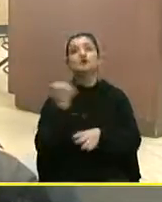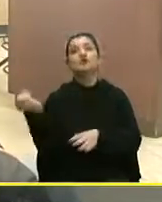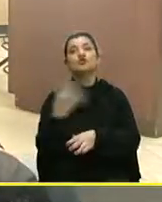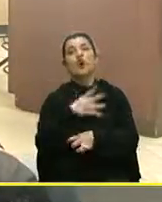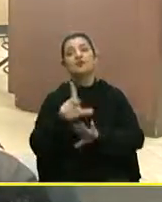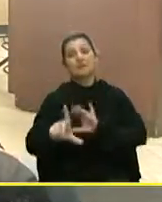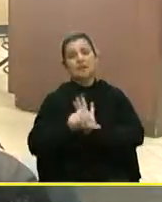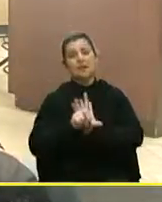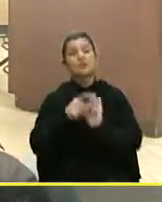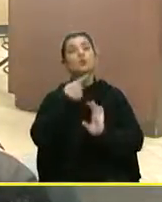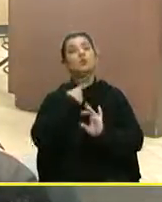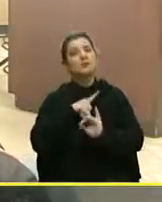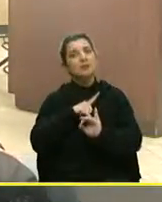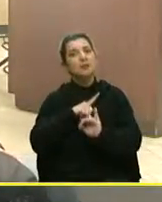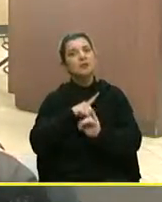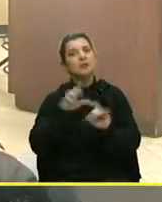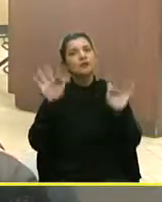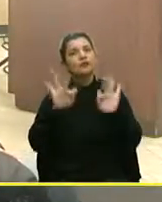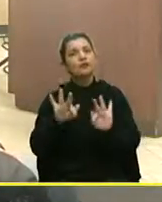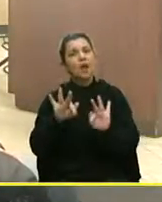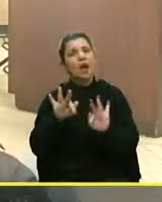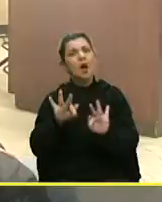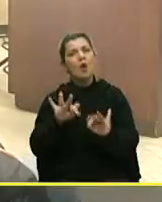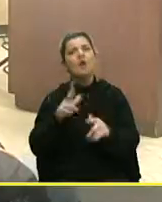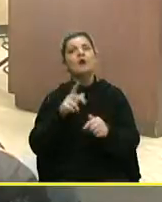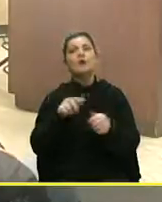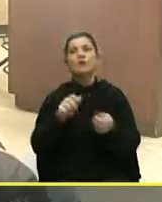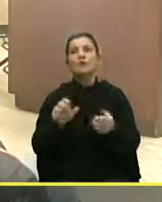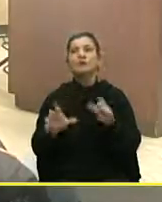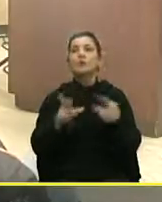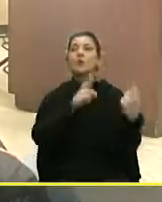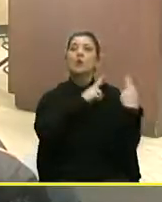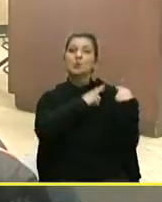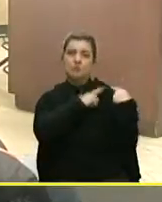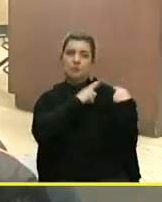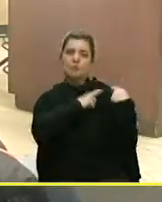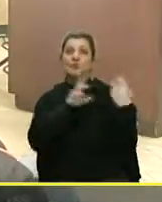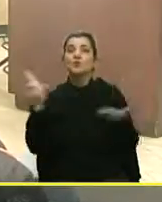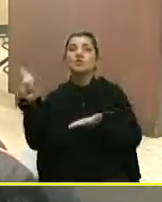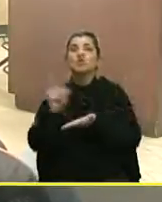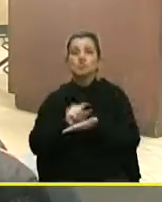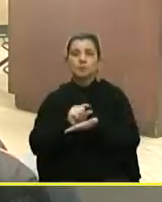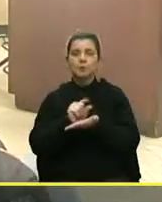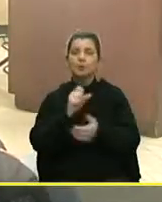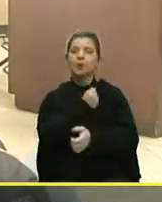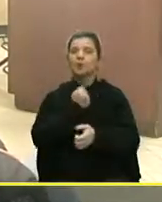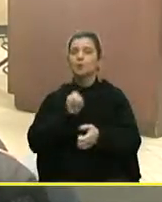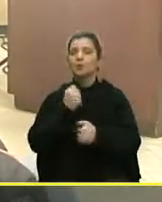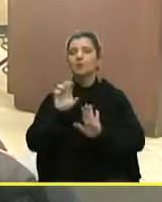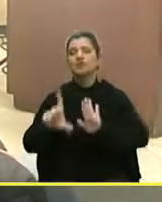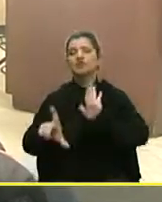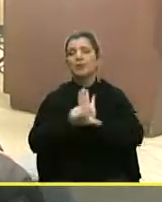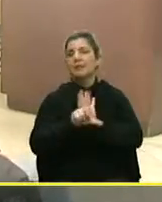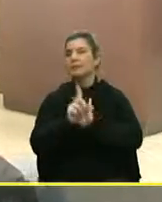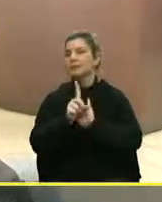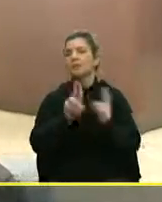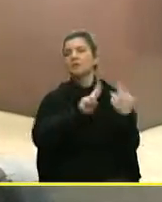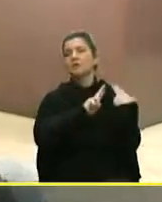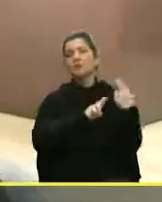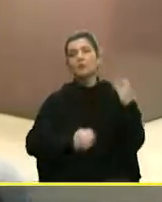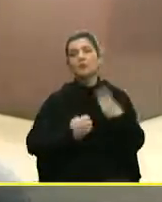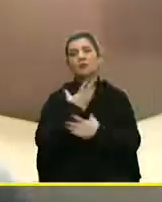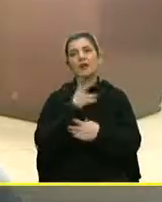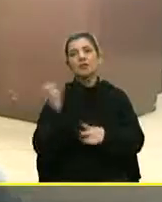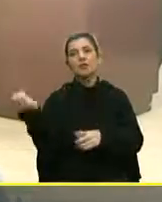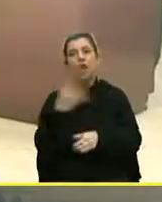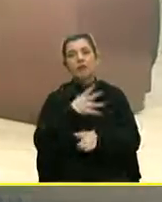final do meu mandato eu fosse um deputado responsável por enxugar as leis e reduzir o número de leis e não Deputado responsável por criar novas legislações